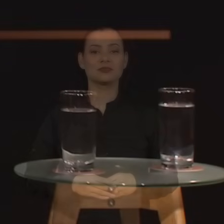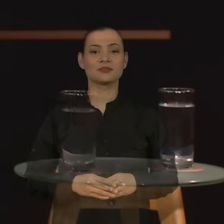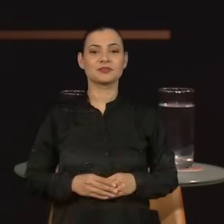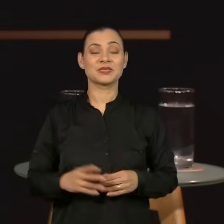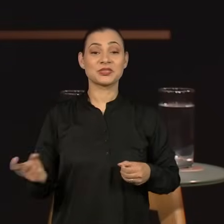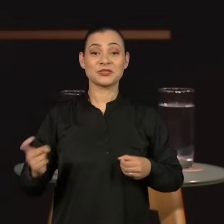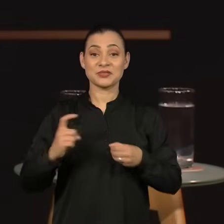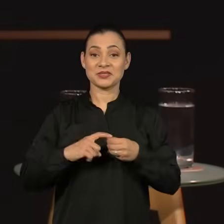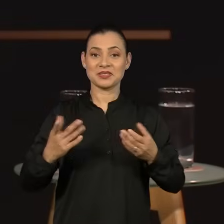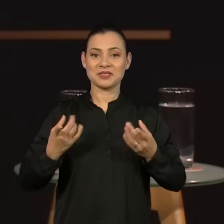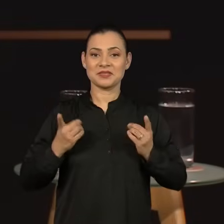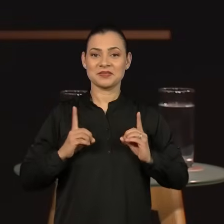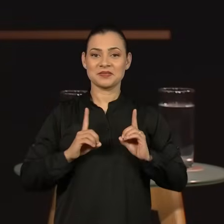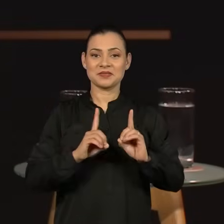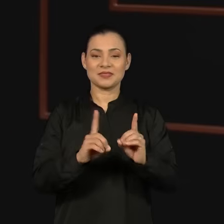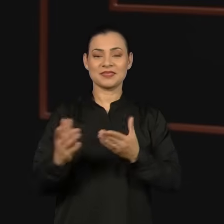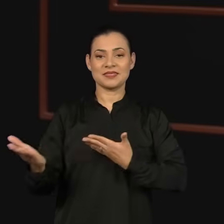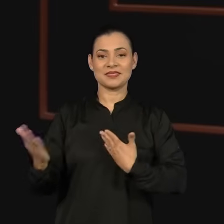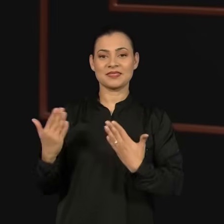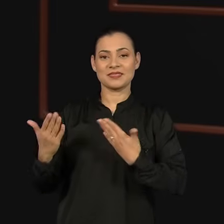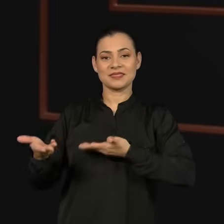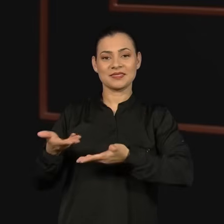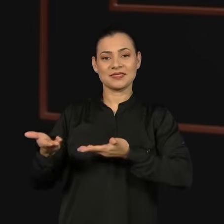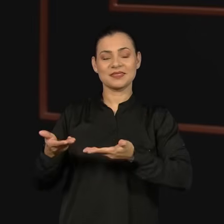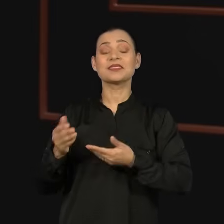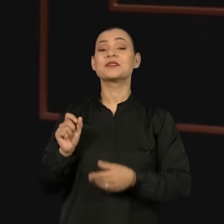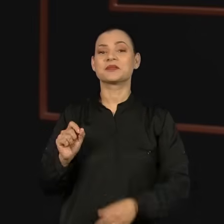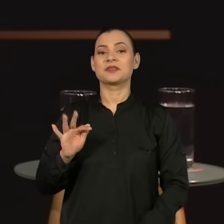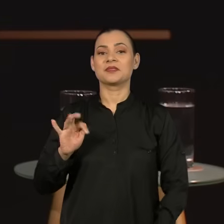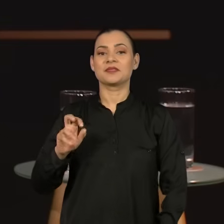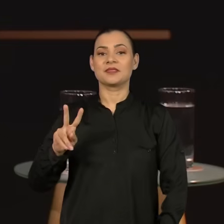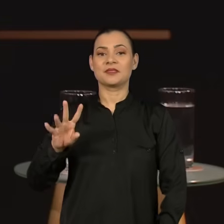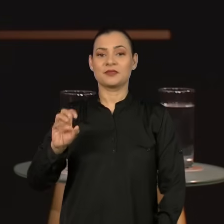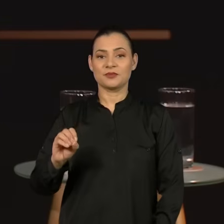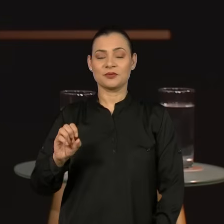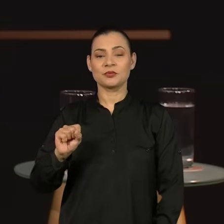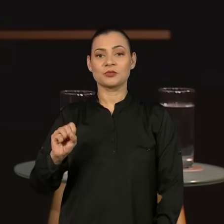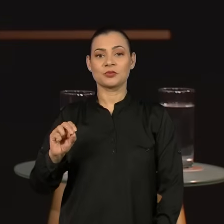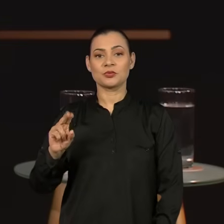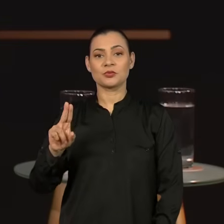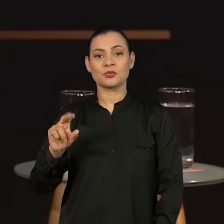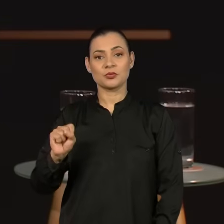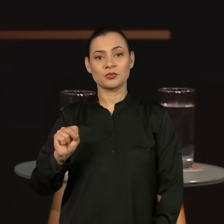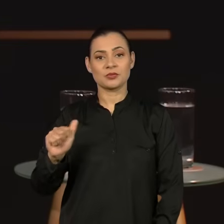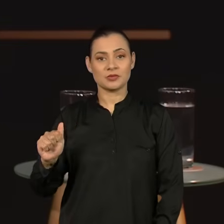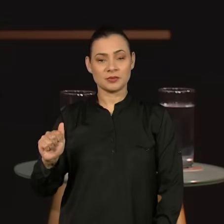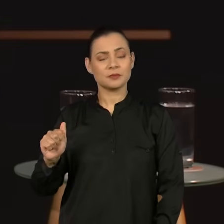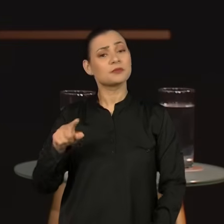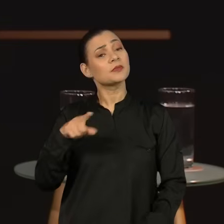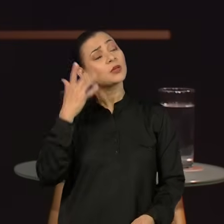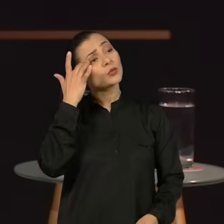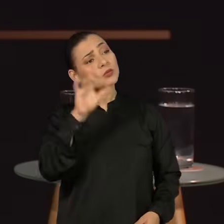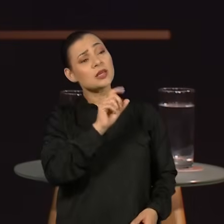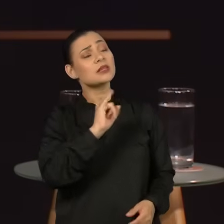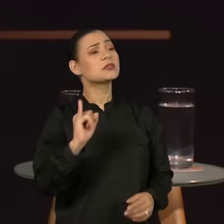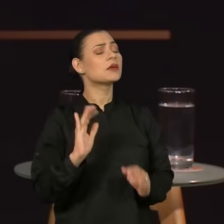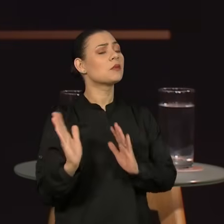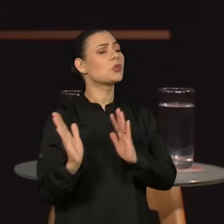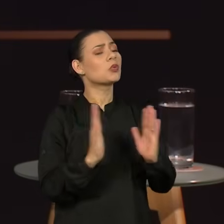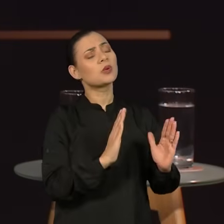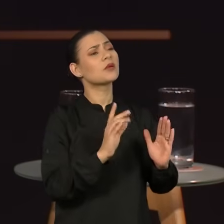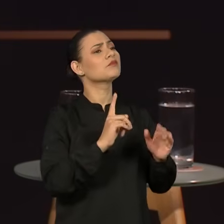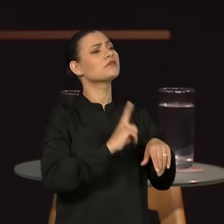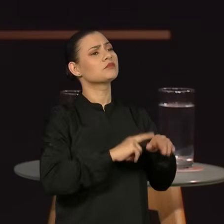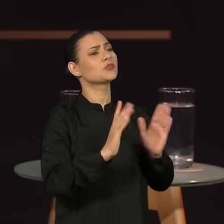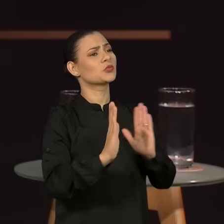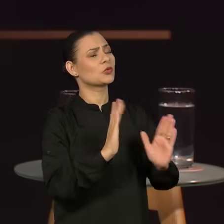Estamos de volta para a nossa entrevista com Flávio de Souza. Flávio, Oi. eu não sei se antes ou depois ou durante o Pod Minoga,